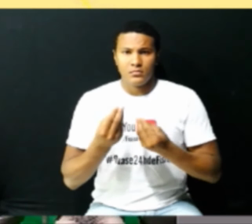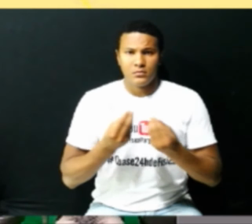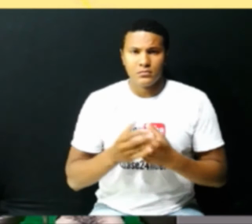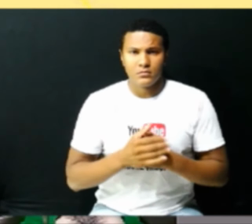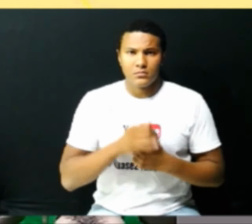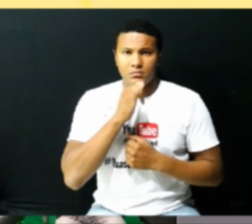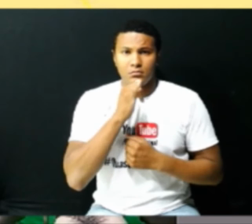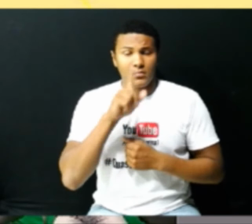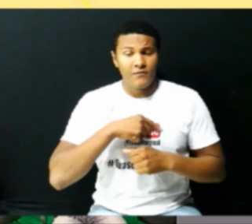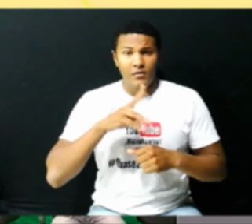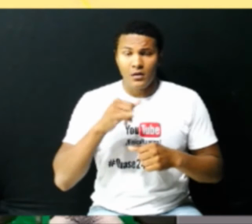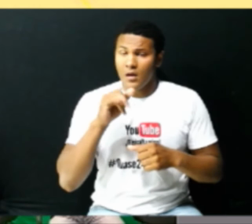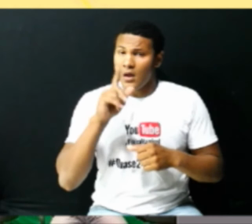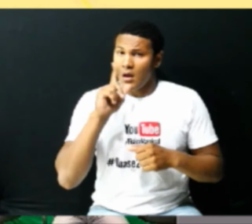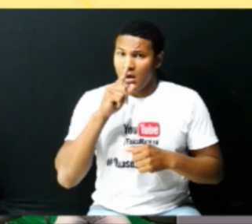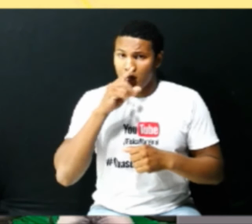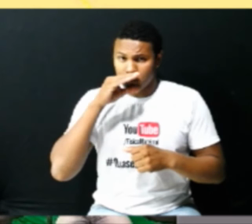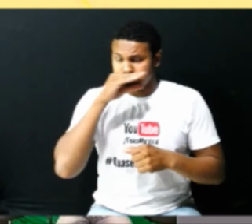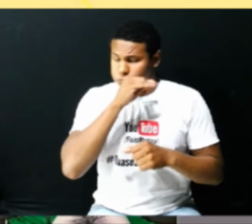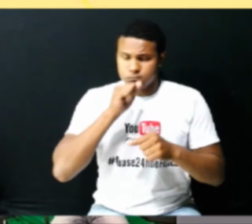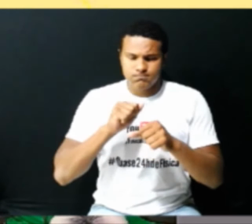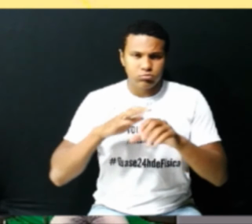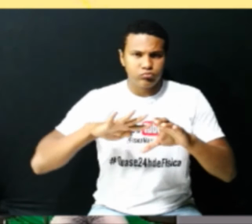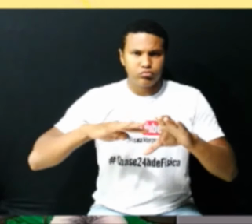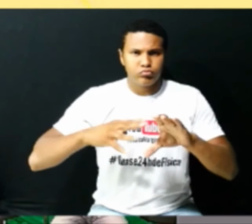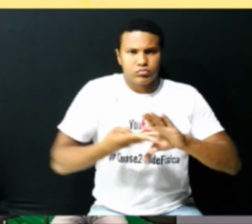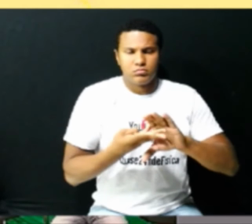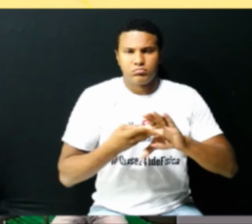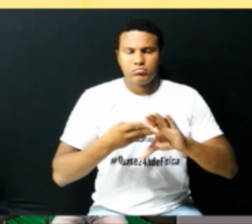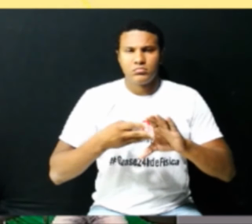processo recomeça. Existe também uma outra possibilidade, que é